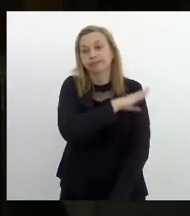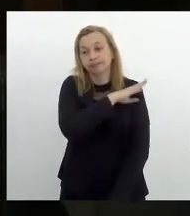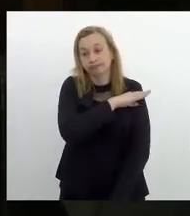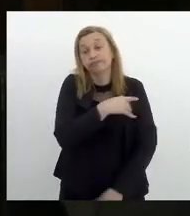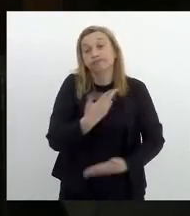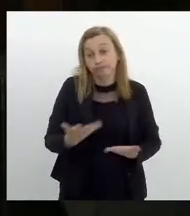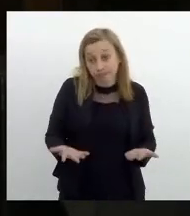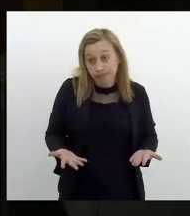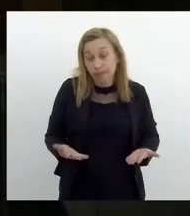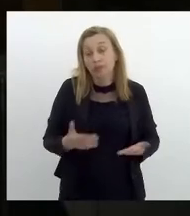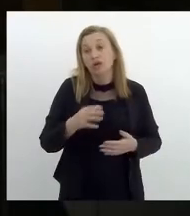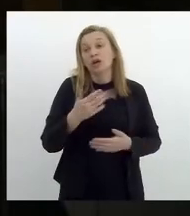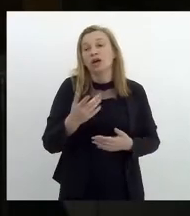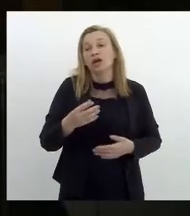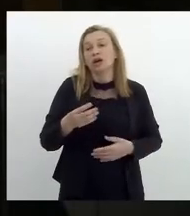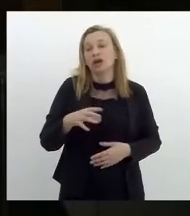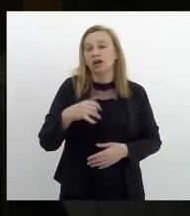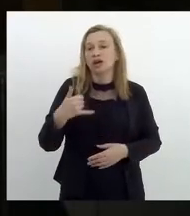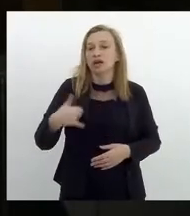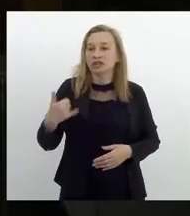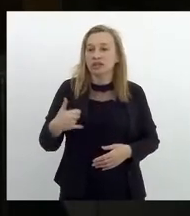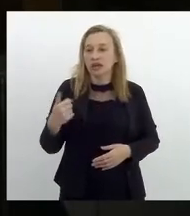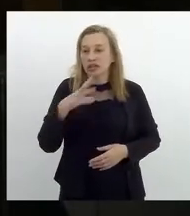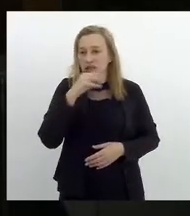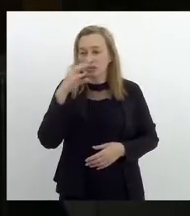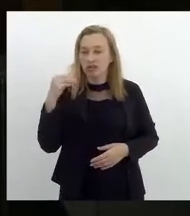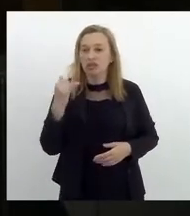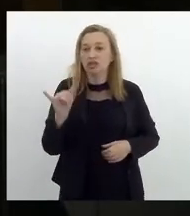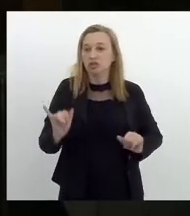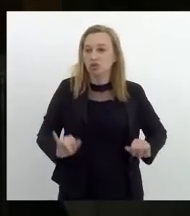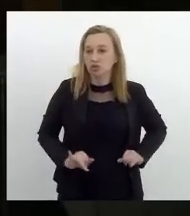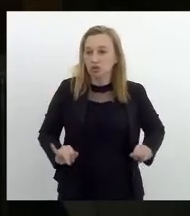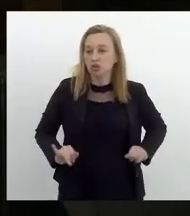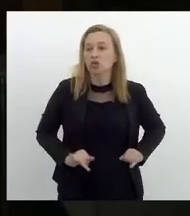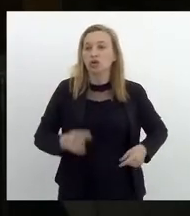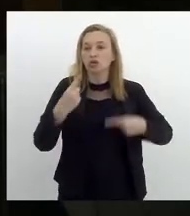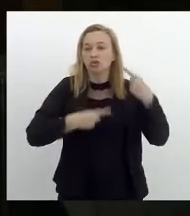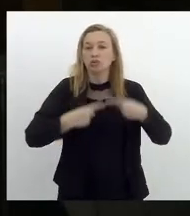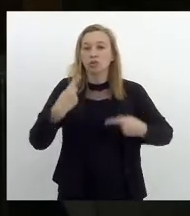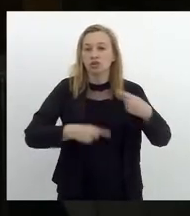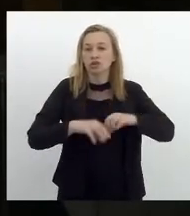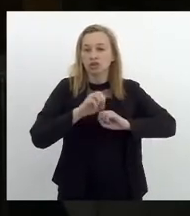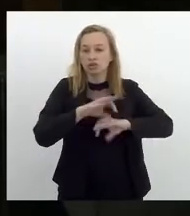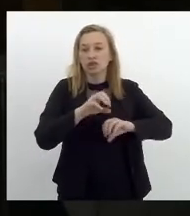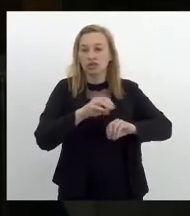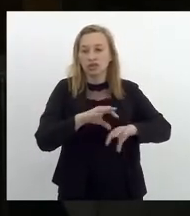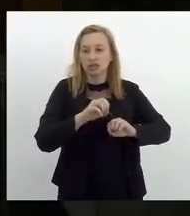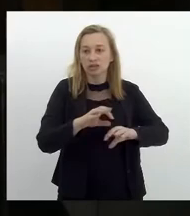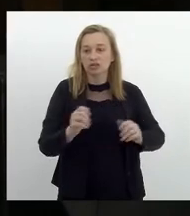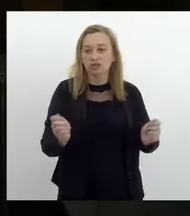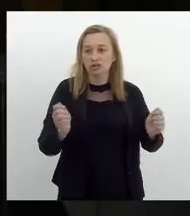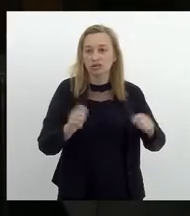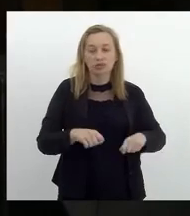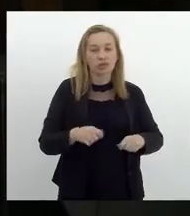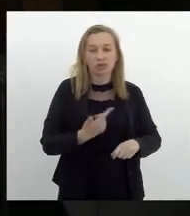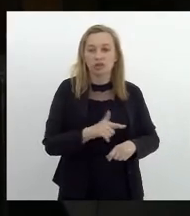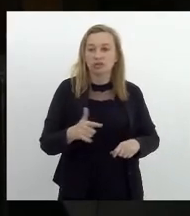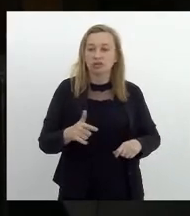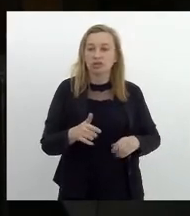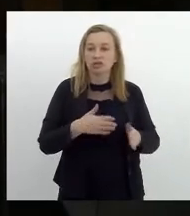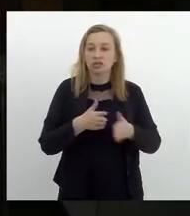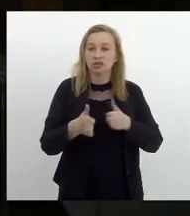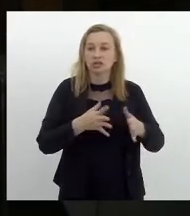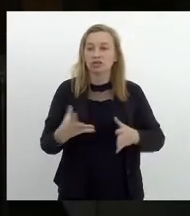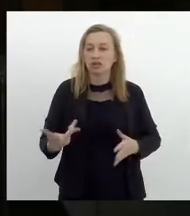Aqueles adolescentes com a idade para estar no ensino médio têm sofrido com políticas de educação incapazes de garantir acesso à educação de